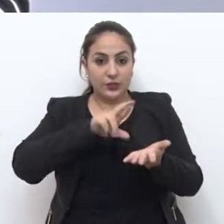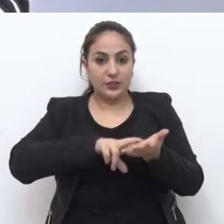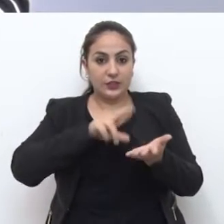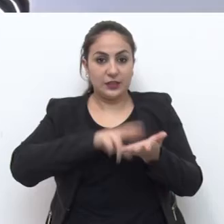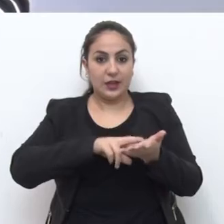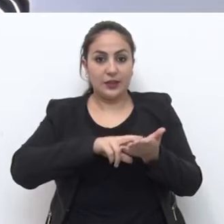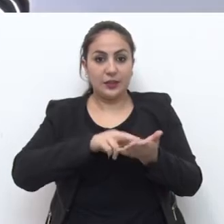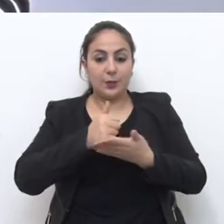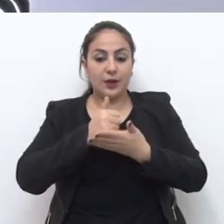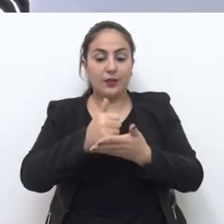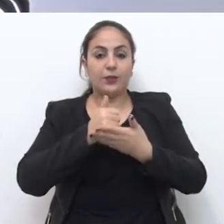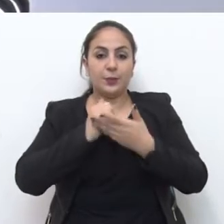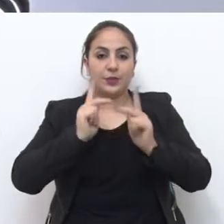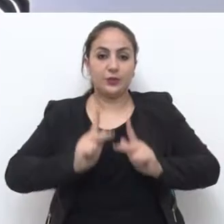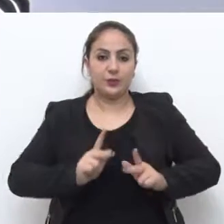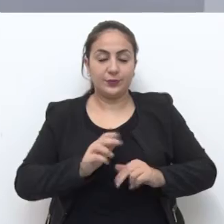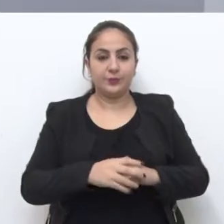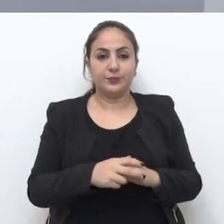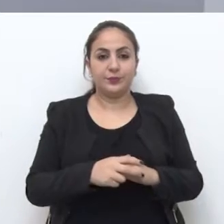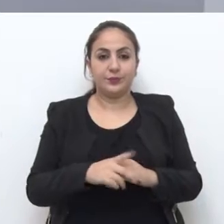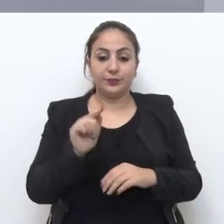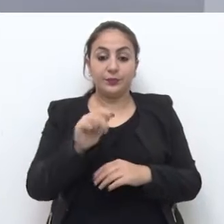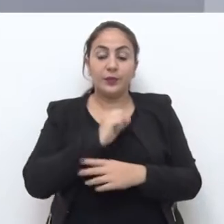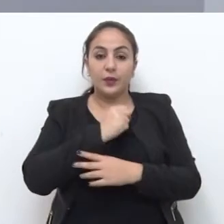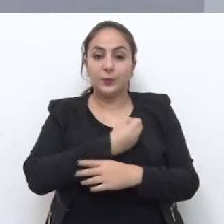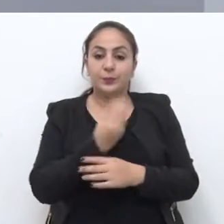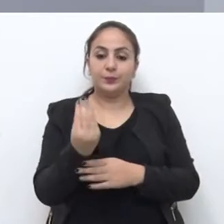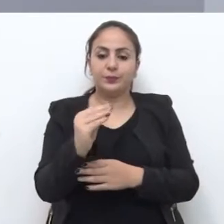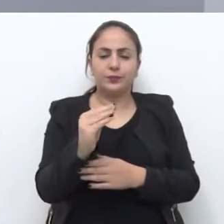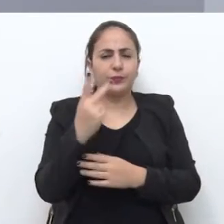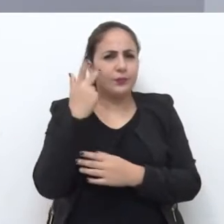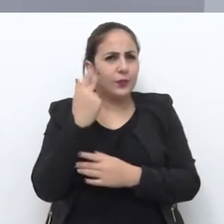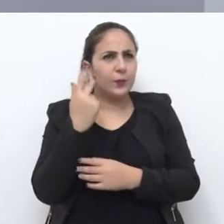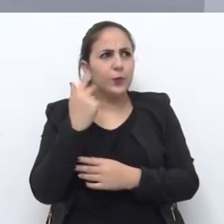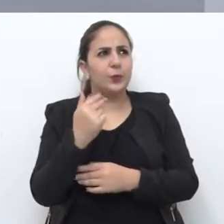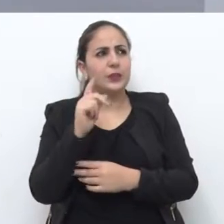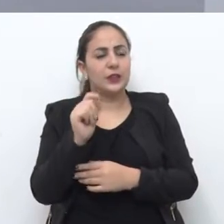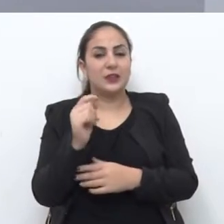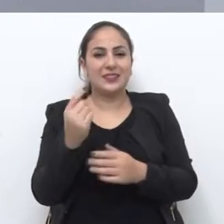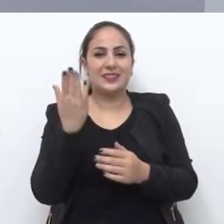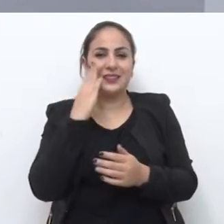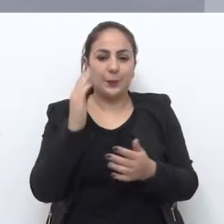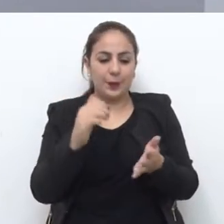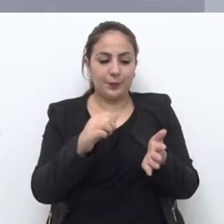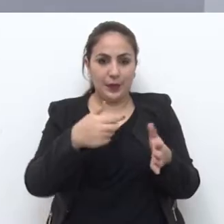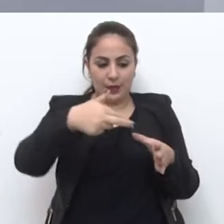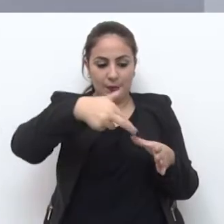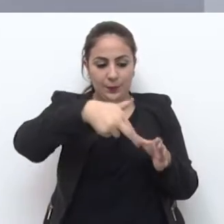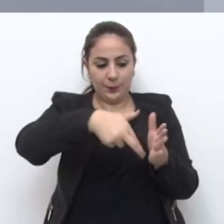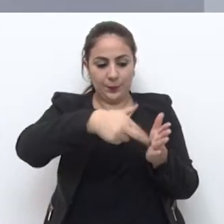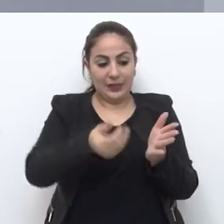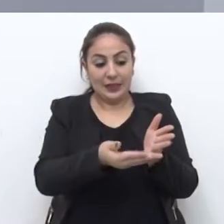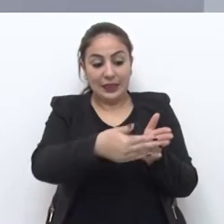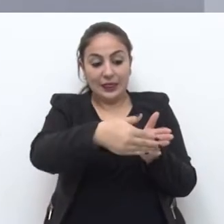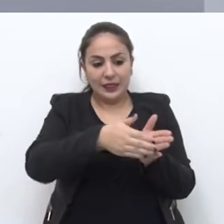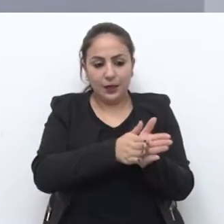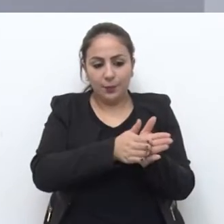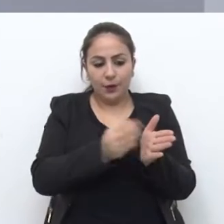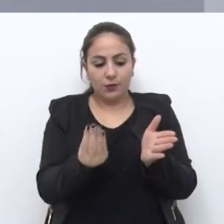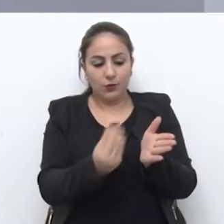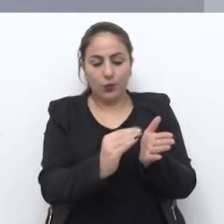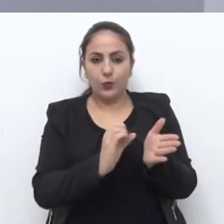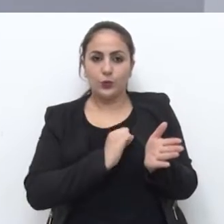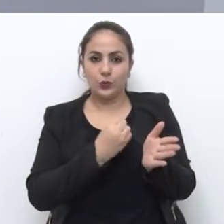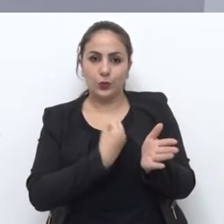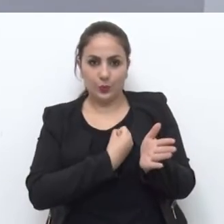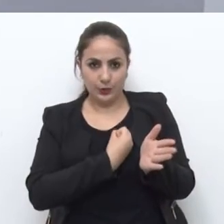para o transporte de passageiros. Esse número é colocado geralmente na tampa do combustível, né? Mas é um número